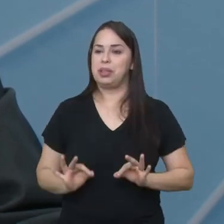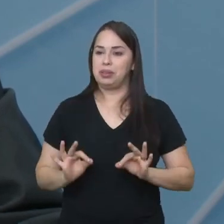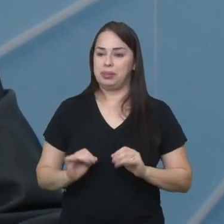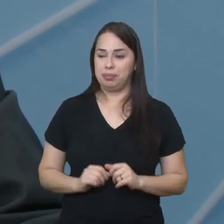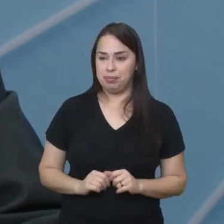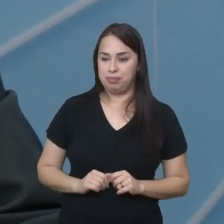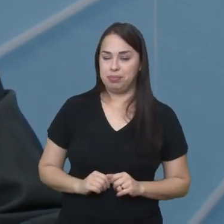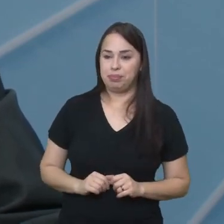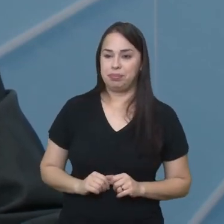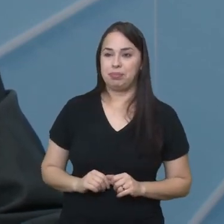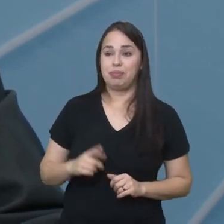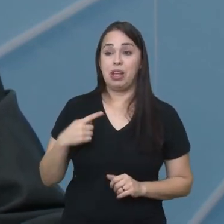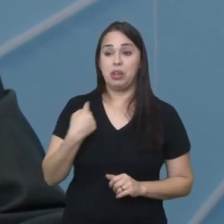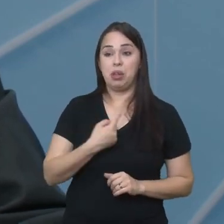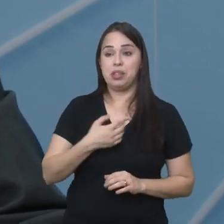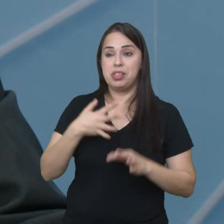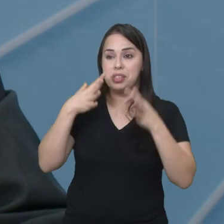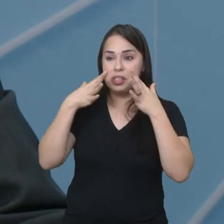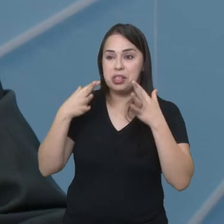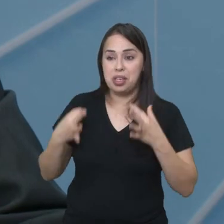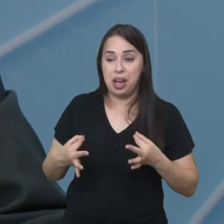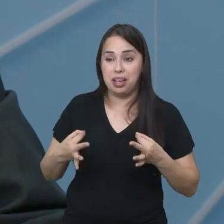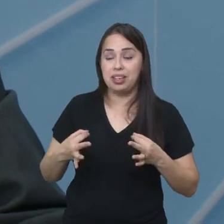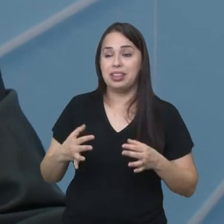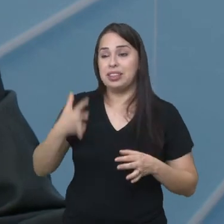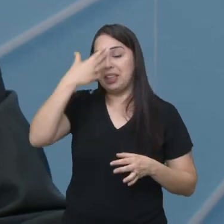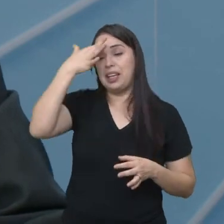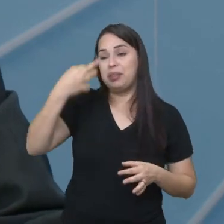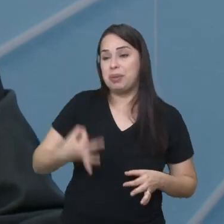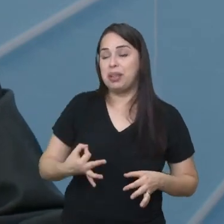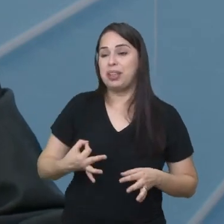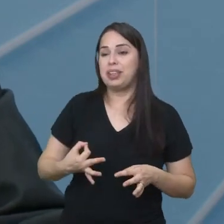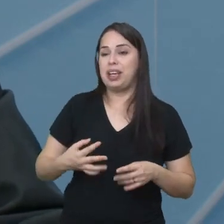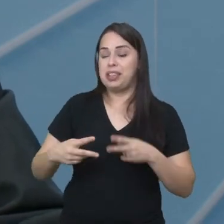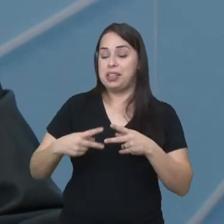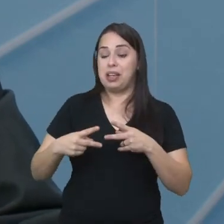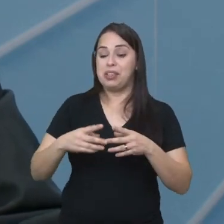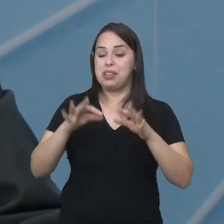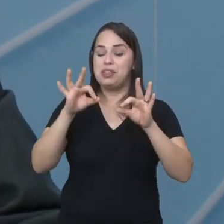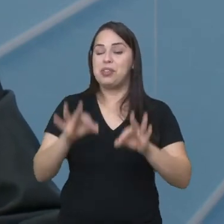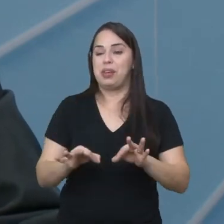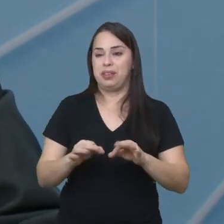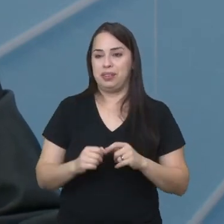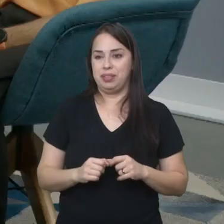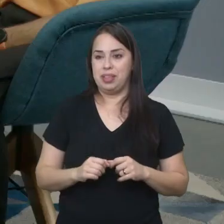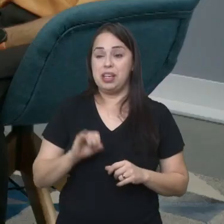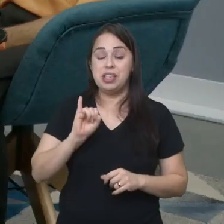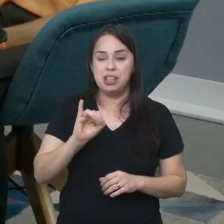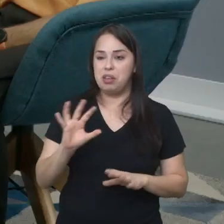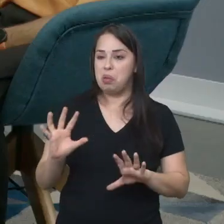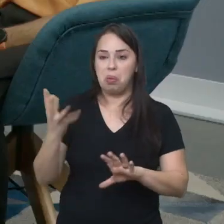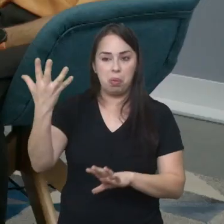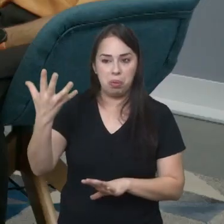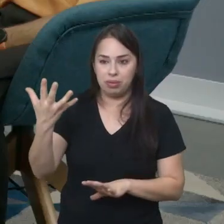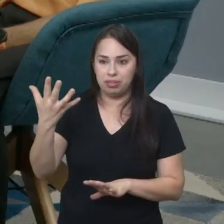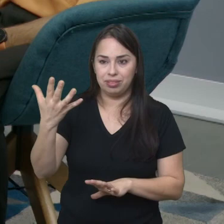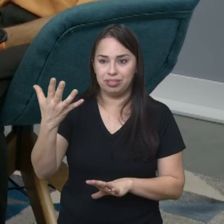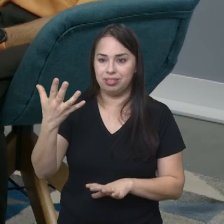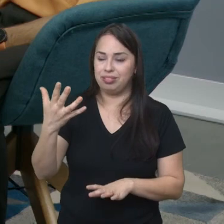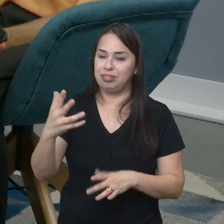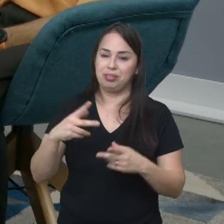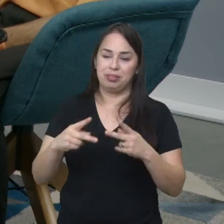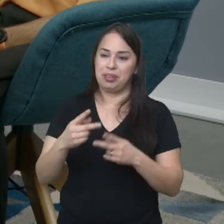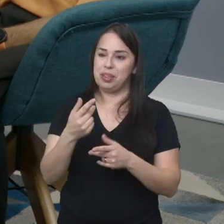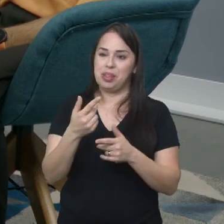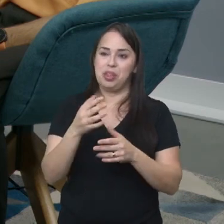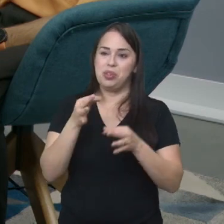de que nós temos uma cidade justa. Se isso não acontecer, a nossa cidade não é justa. Tá certo. Muito Gilson, obrigado. muito obrigada